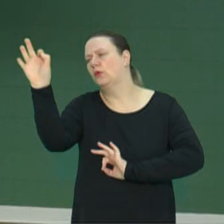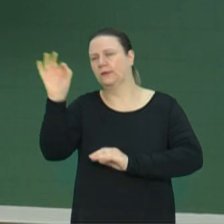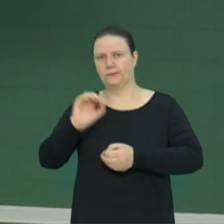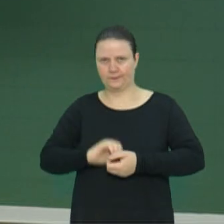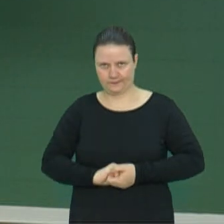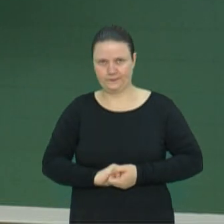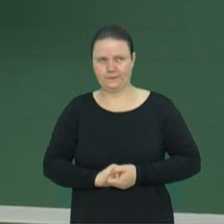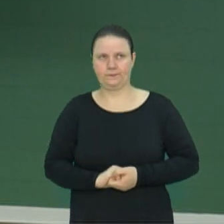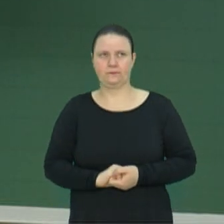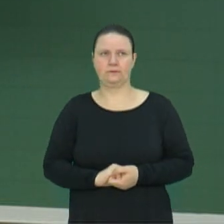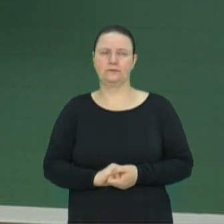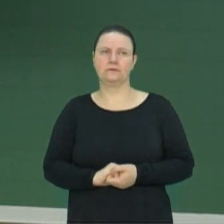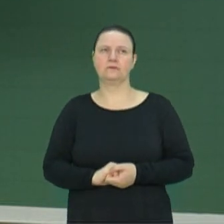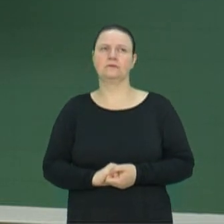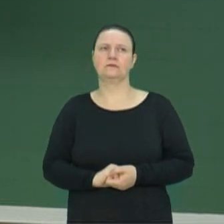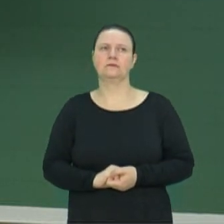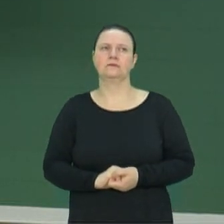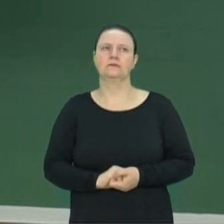longe.